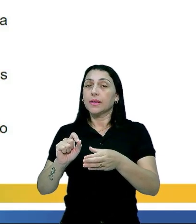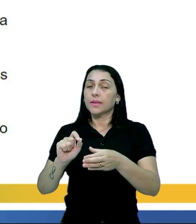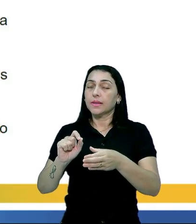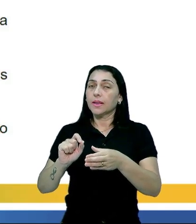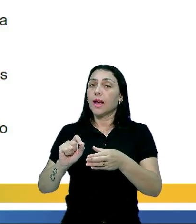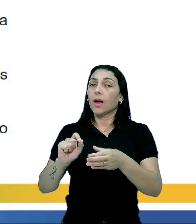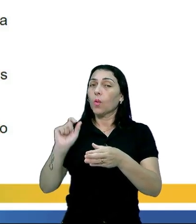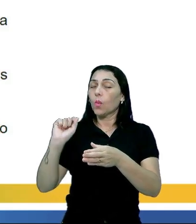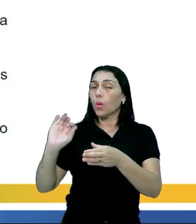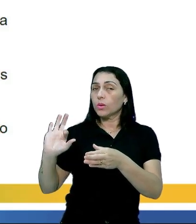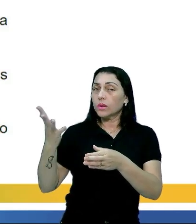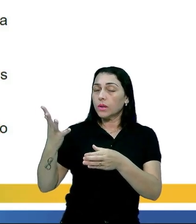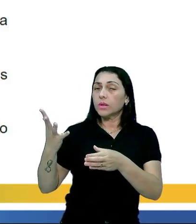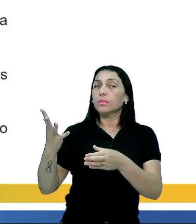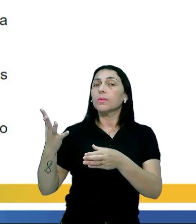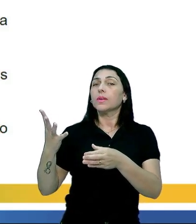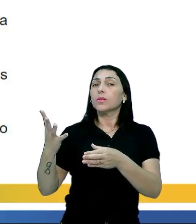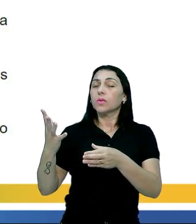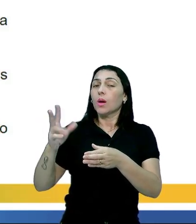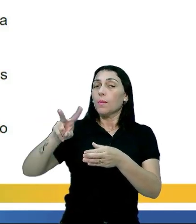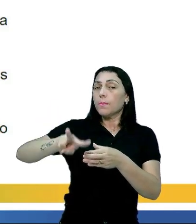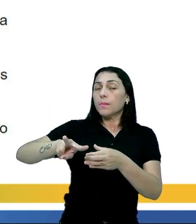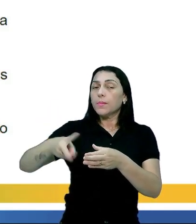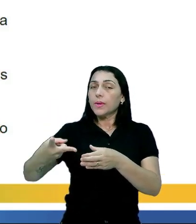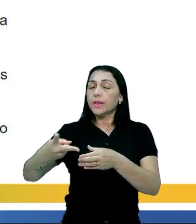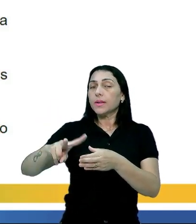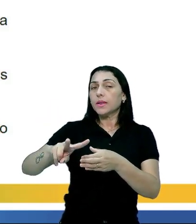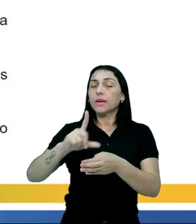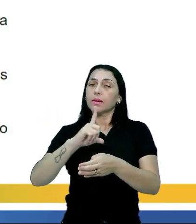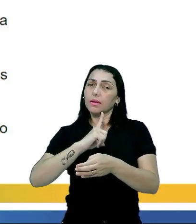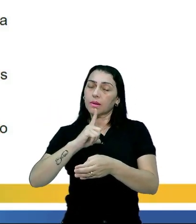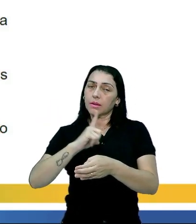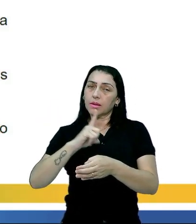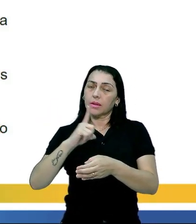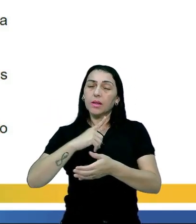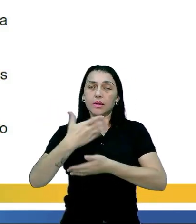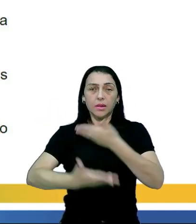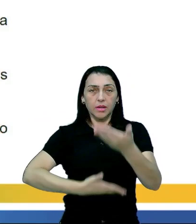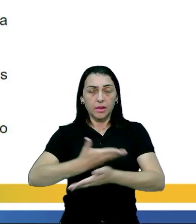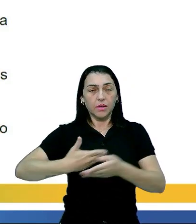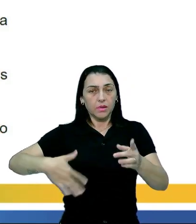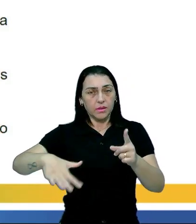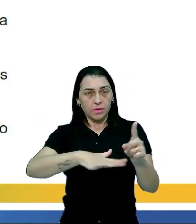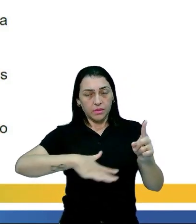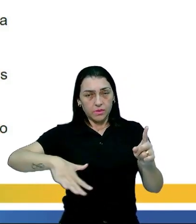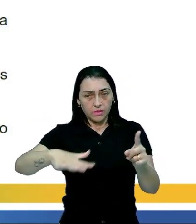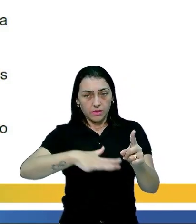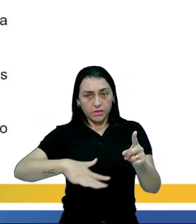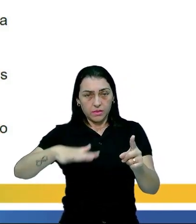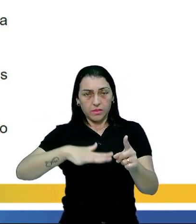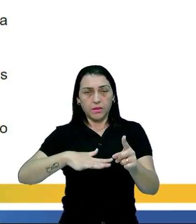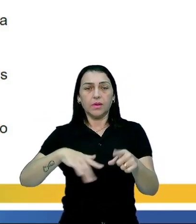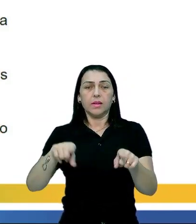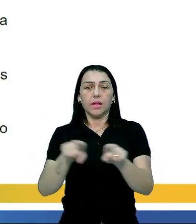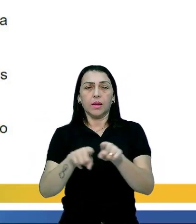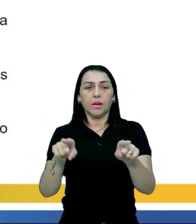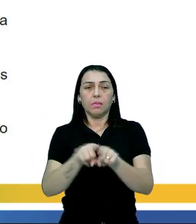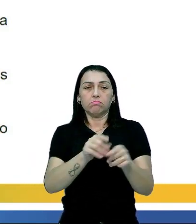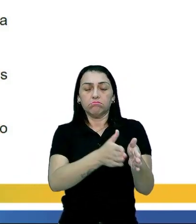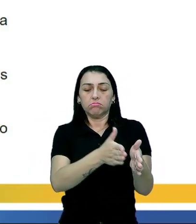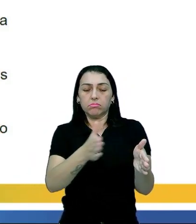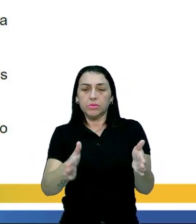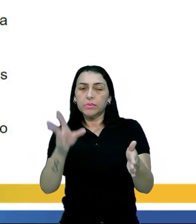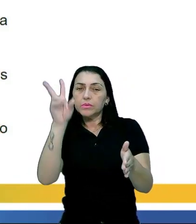lança luz sobre as contradições existentes nas relações sociais e sua relevância nos